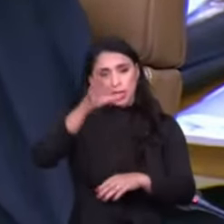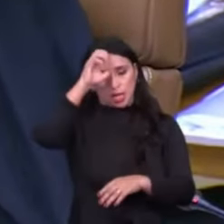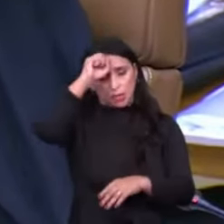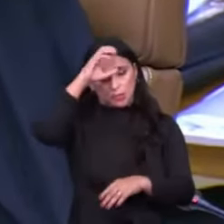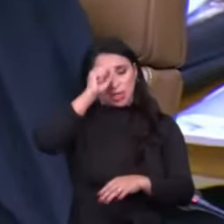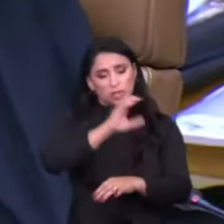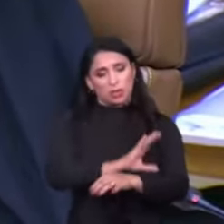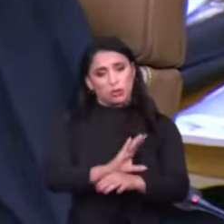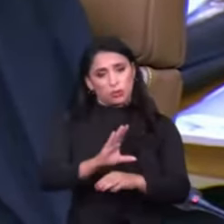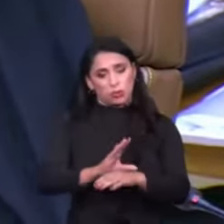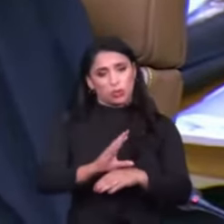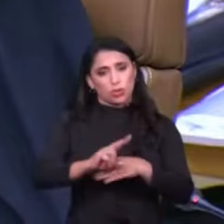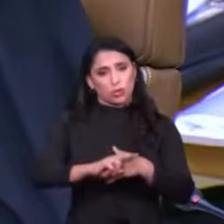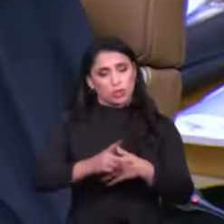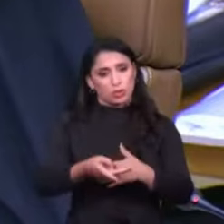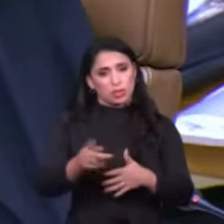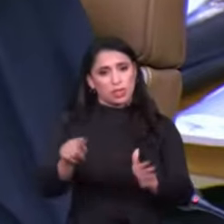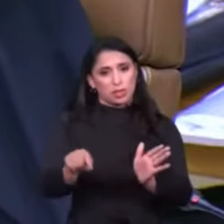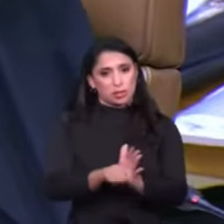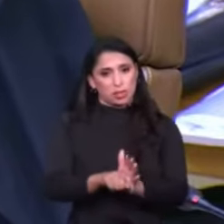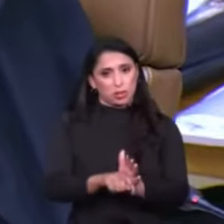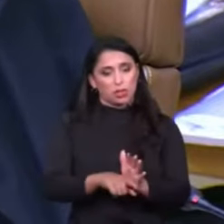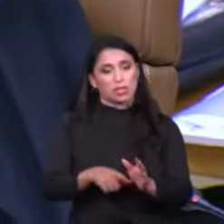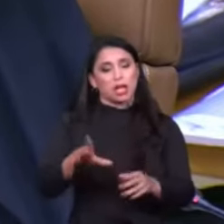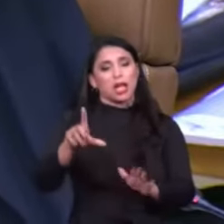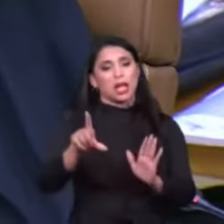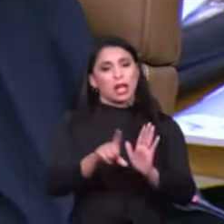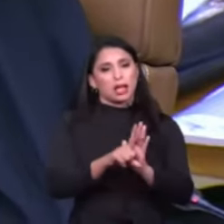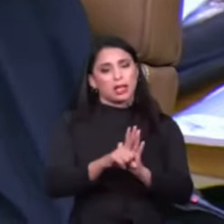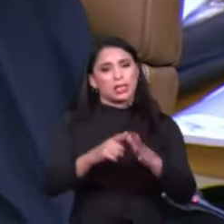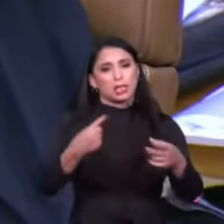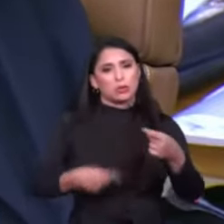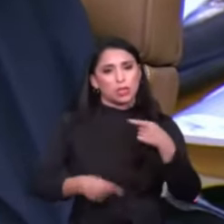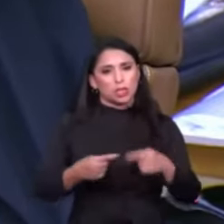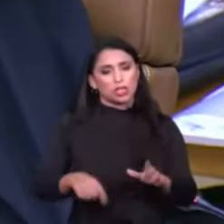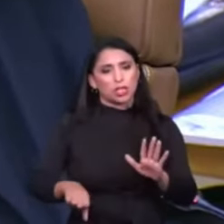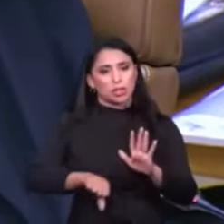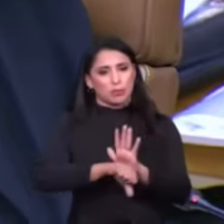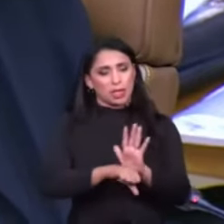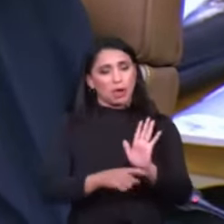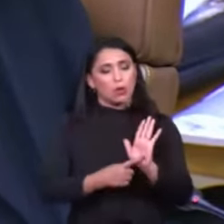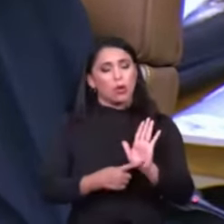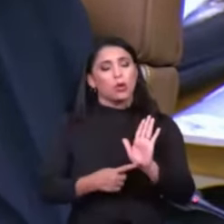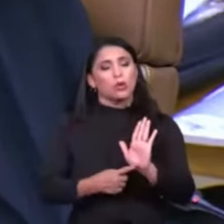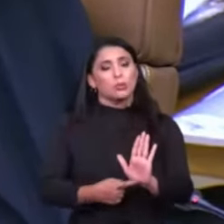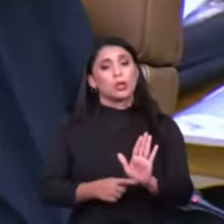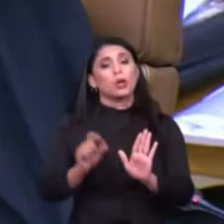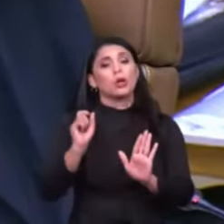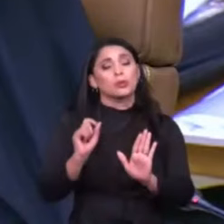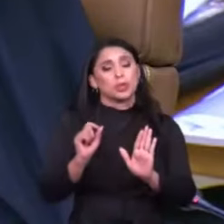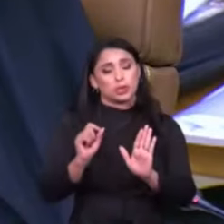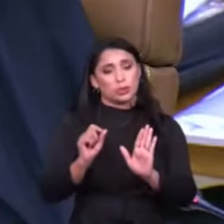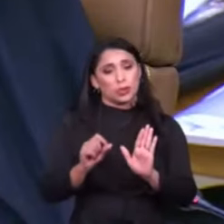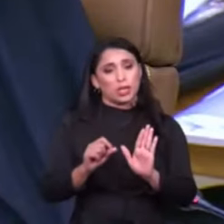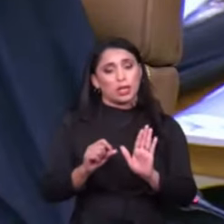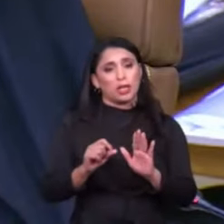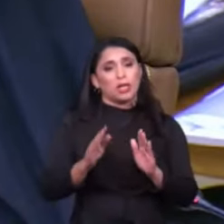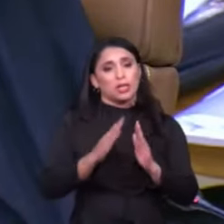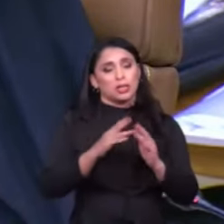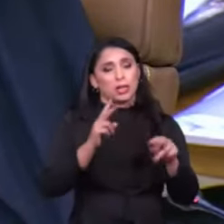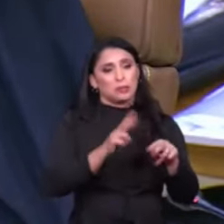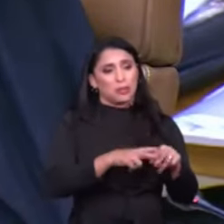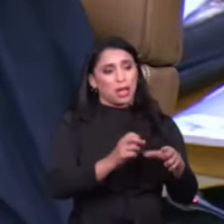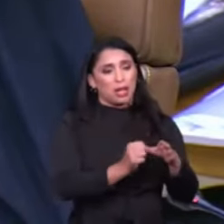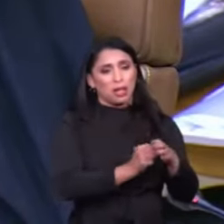educativo. Verifica-se assim que o legislador adotou política criminal voltada claramente para o desencarceramento diante